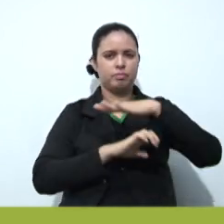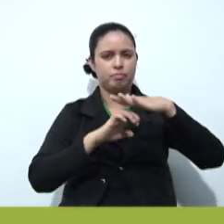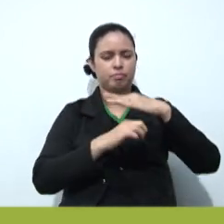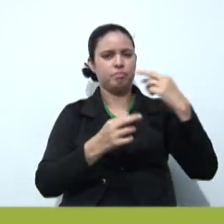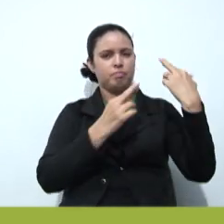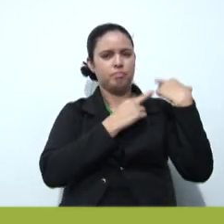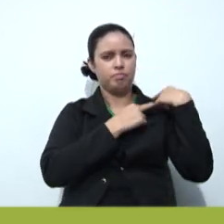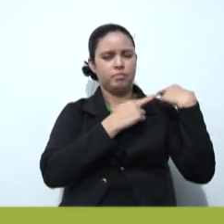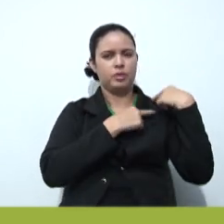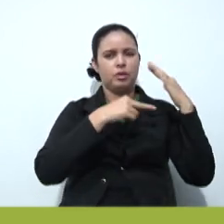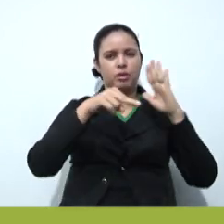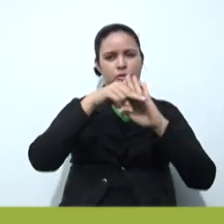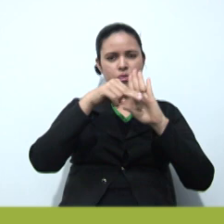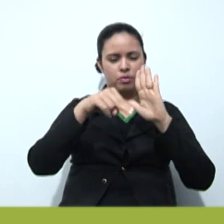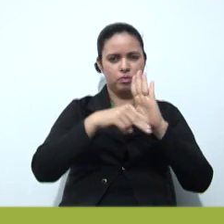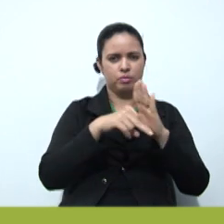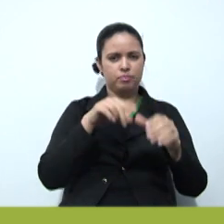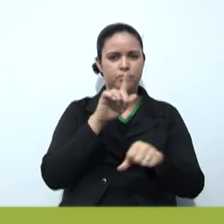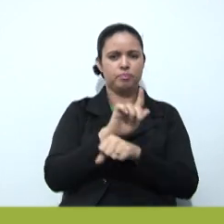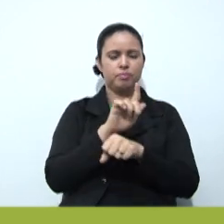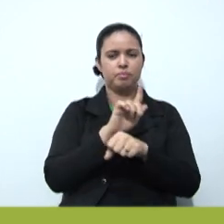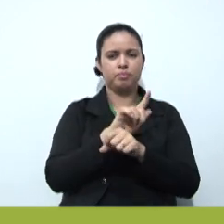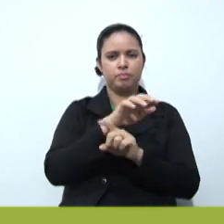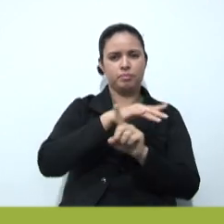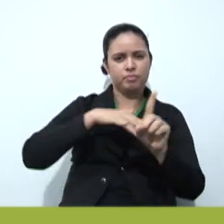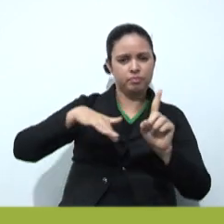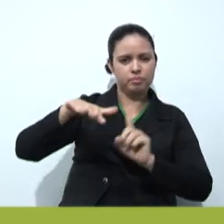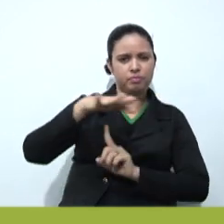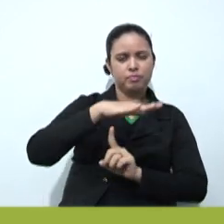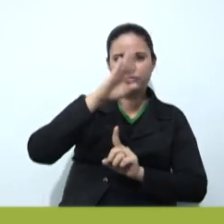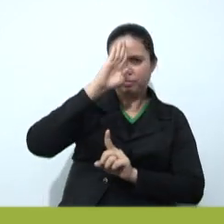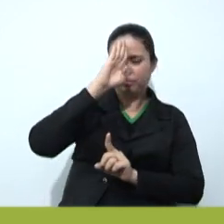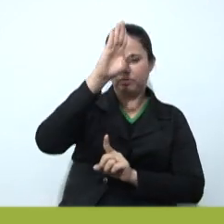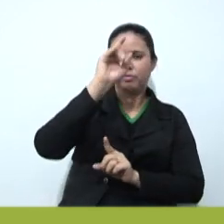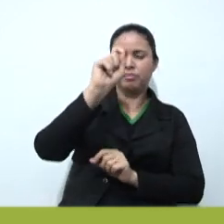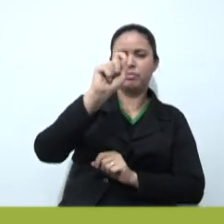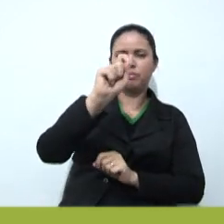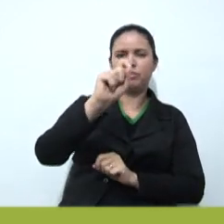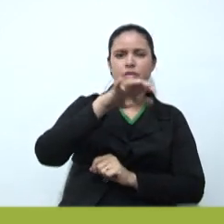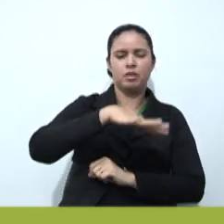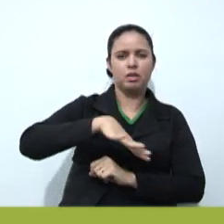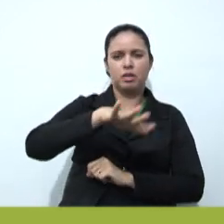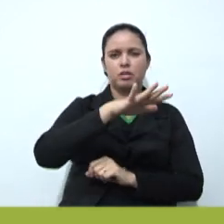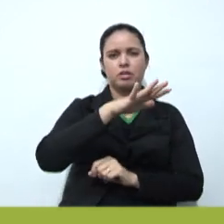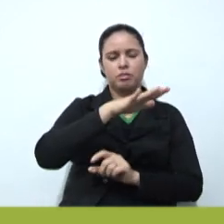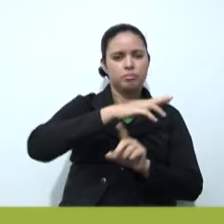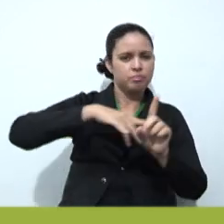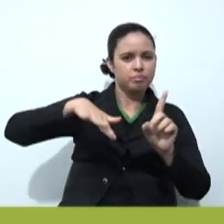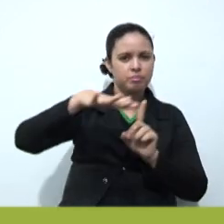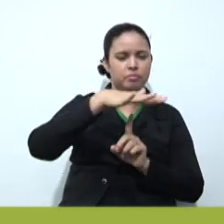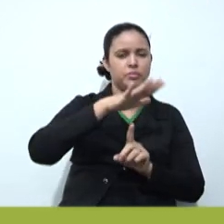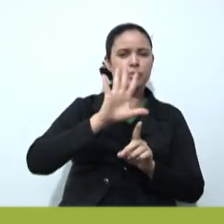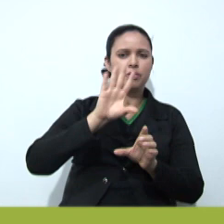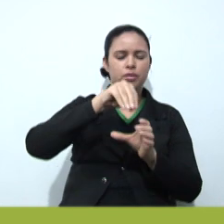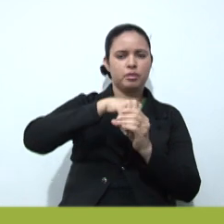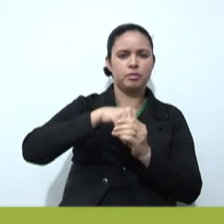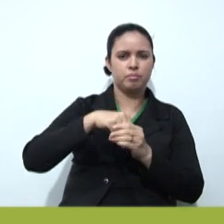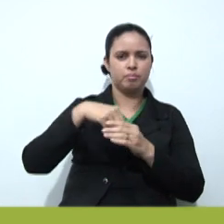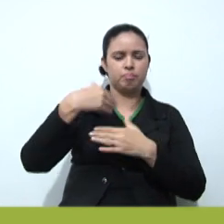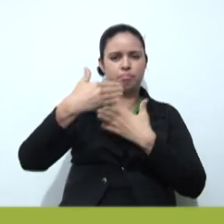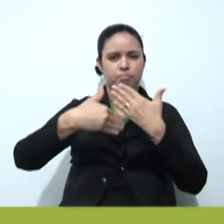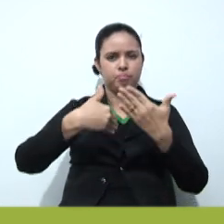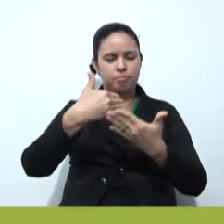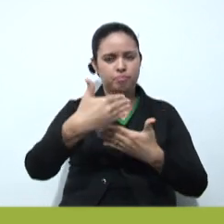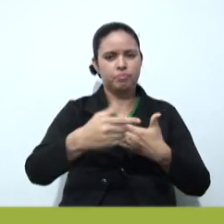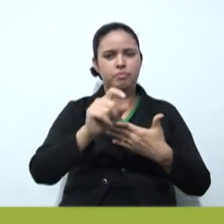normas e diretrizes da gestão ambiental, priorizando parâmetros na área ambiental dentro dos processos